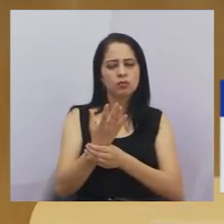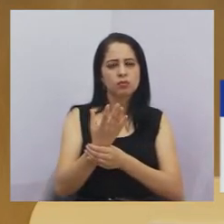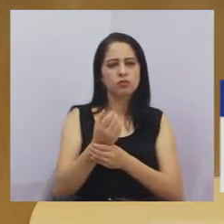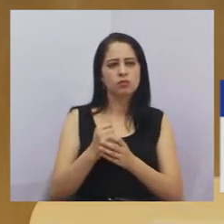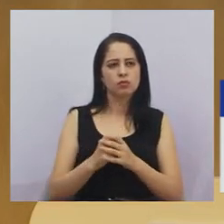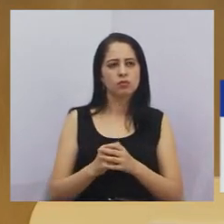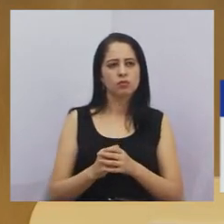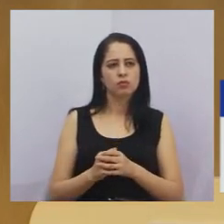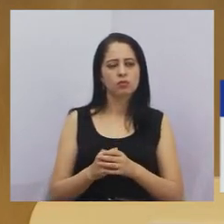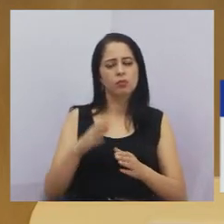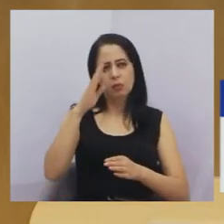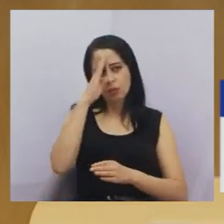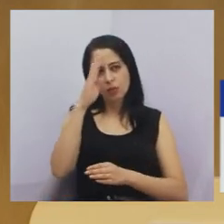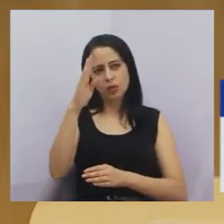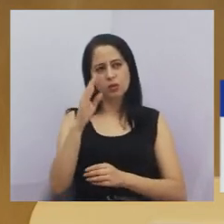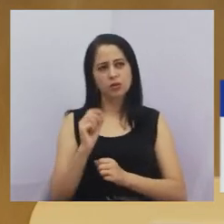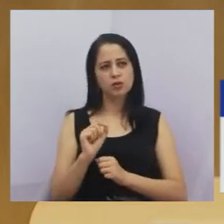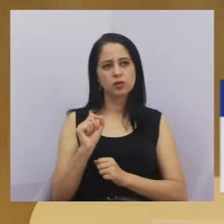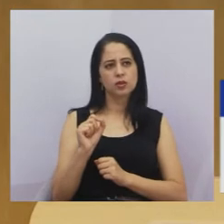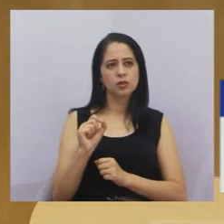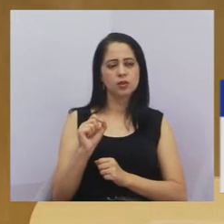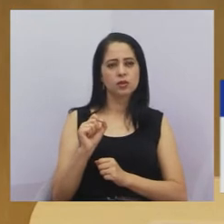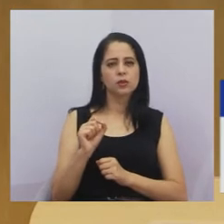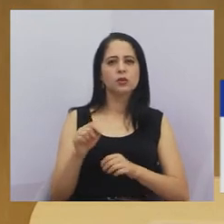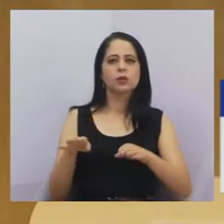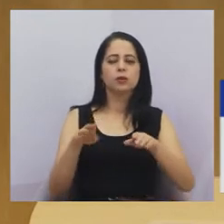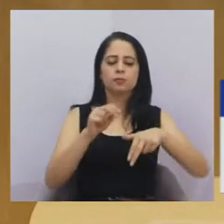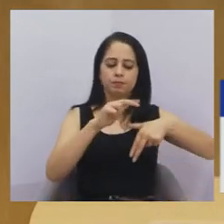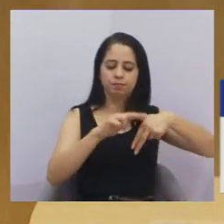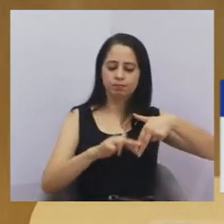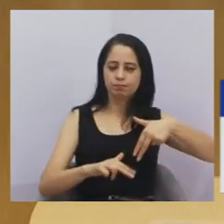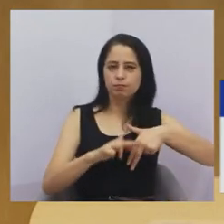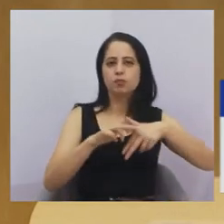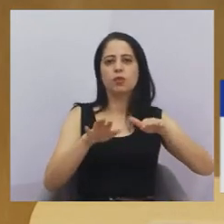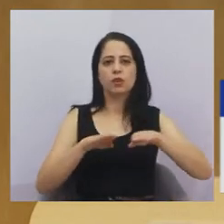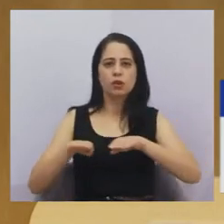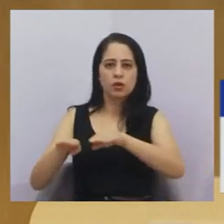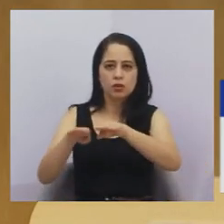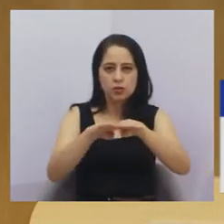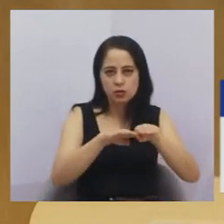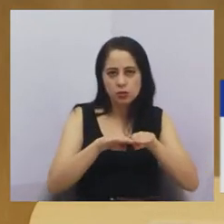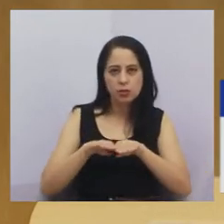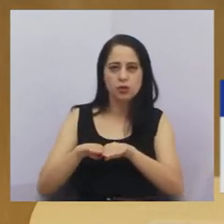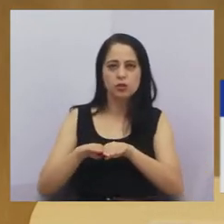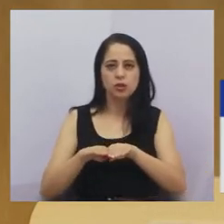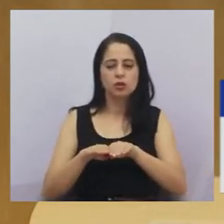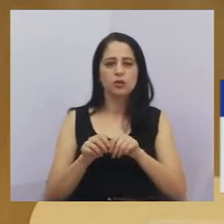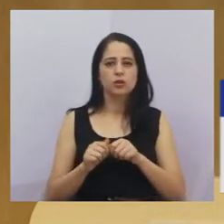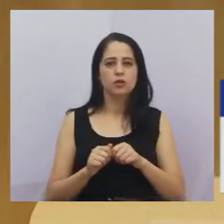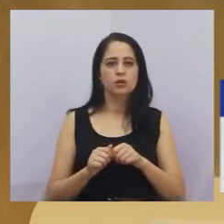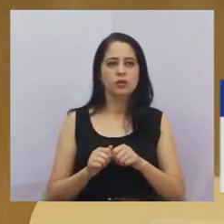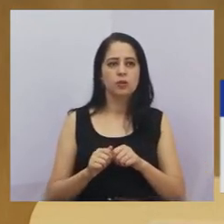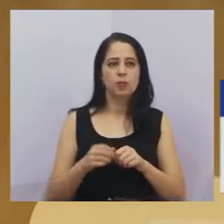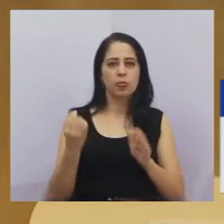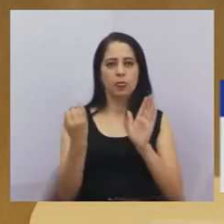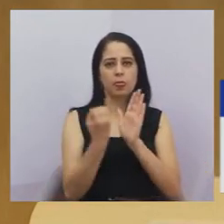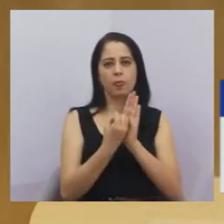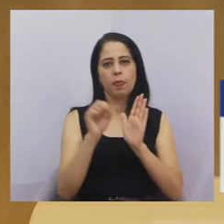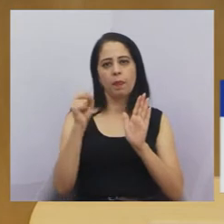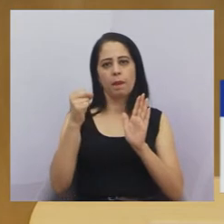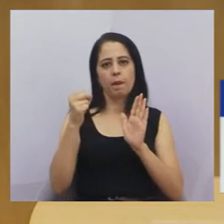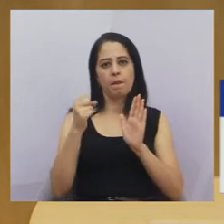ODS, principalmente ligados à igualdade de gênero e redução de desigualdades. Inciso